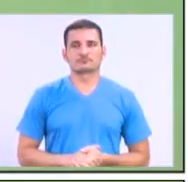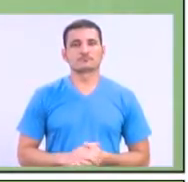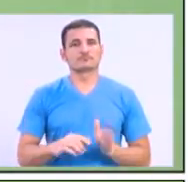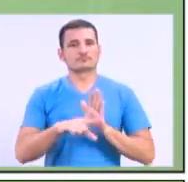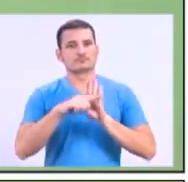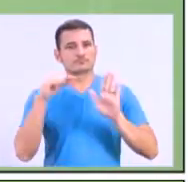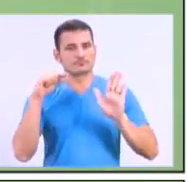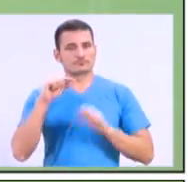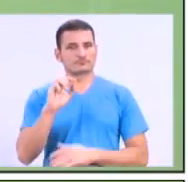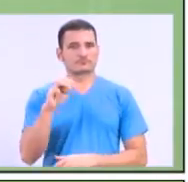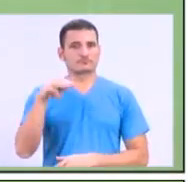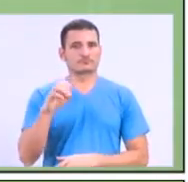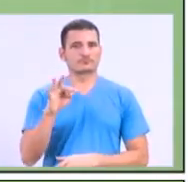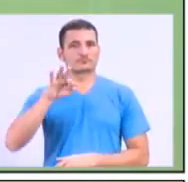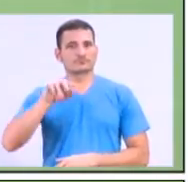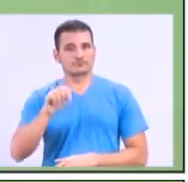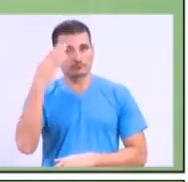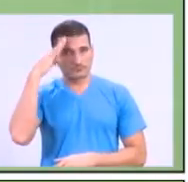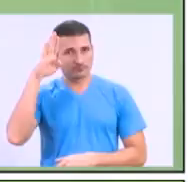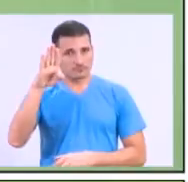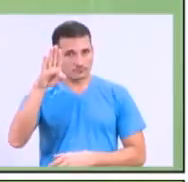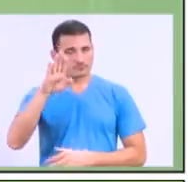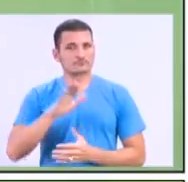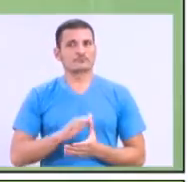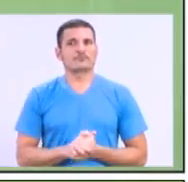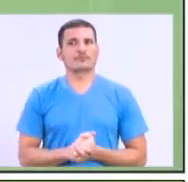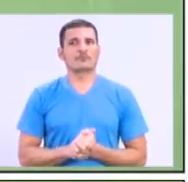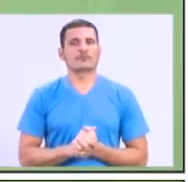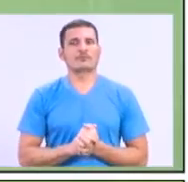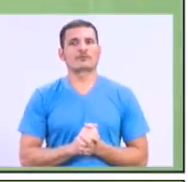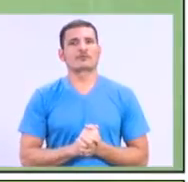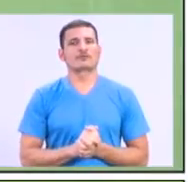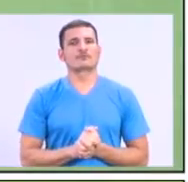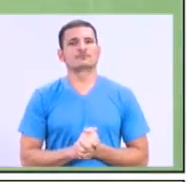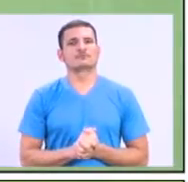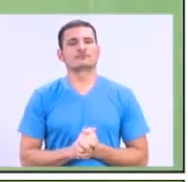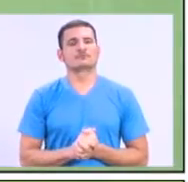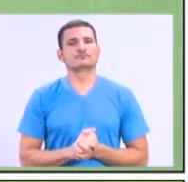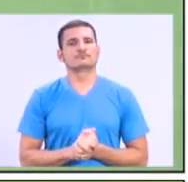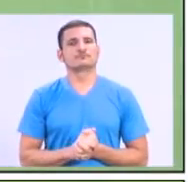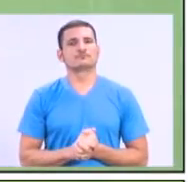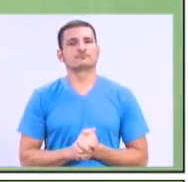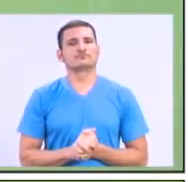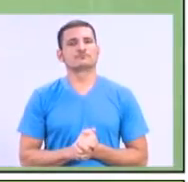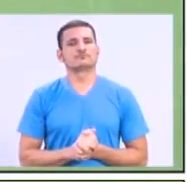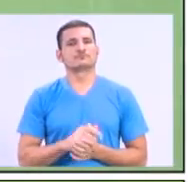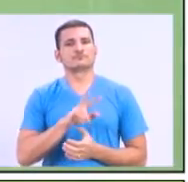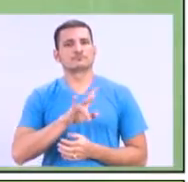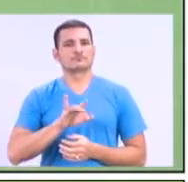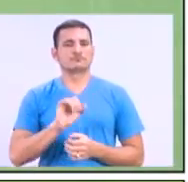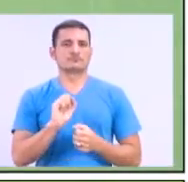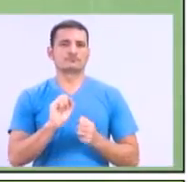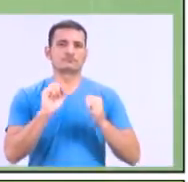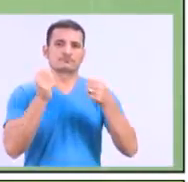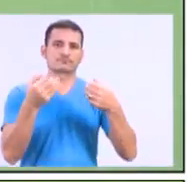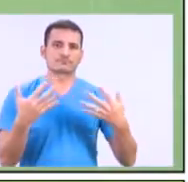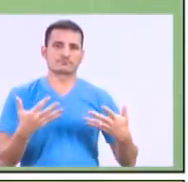ementa principal, né, de que vai tratar o que vai delinear e